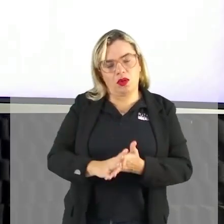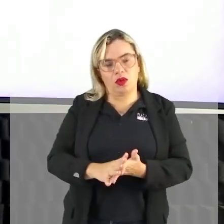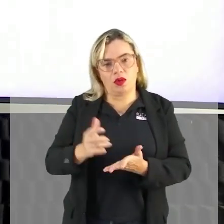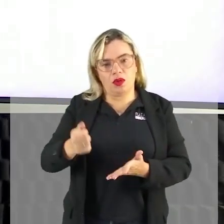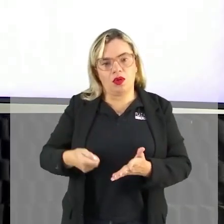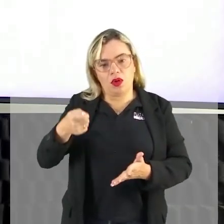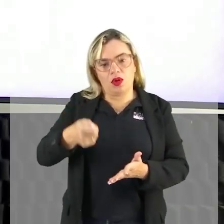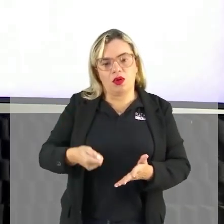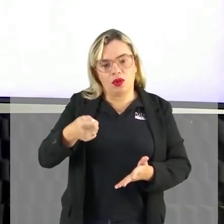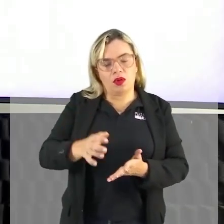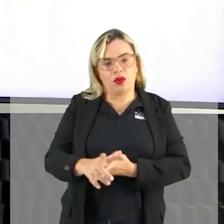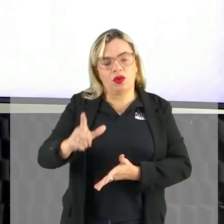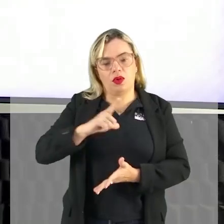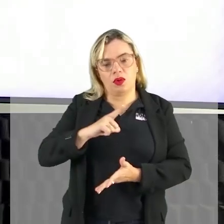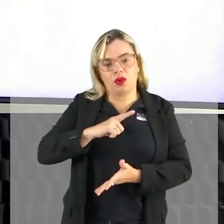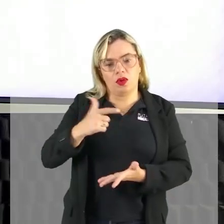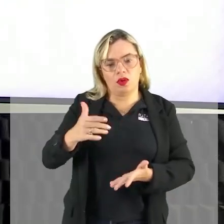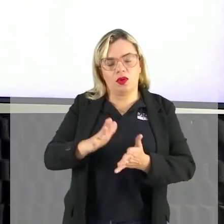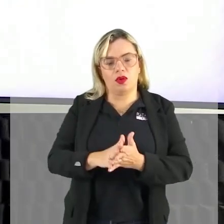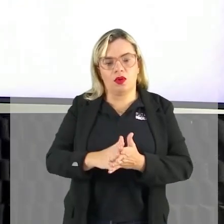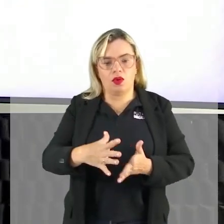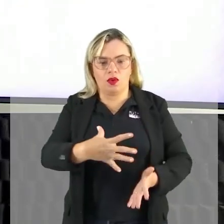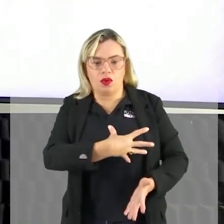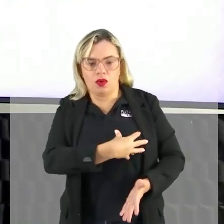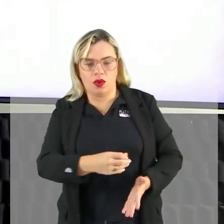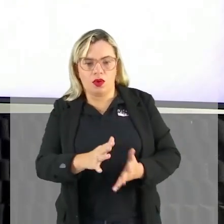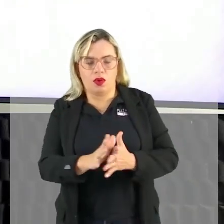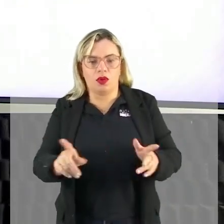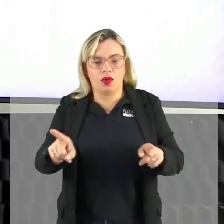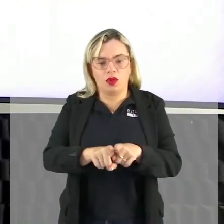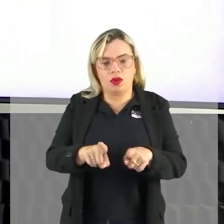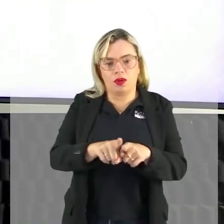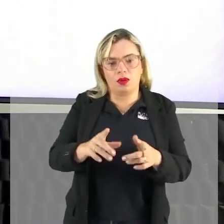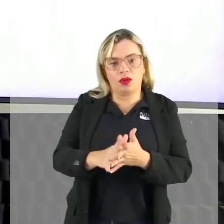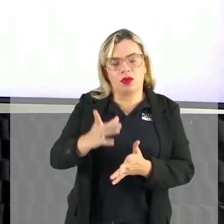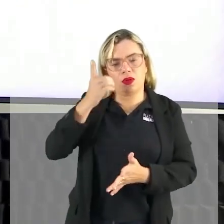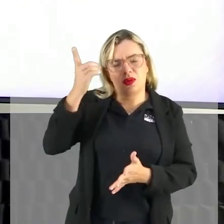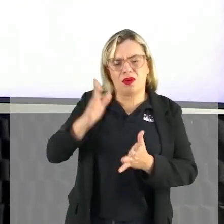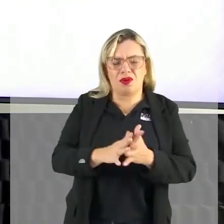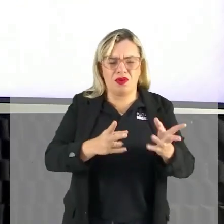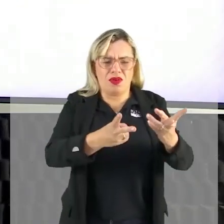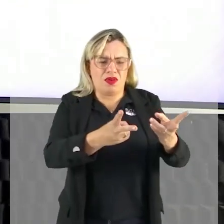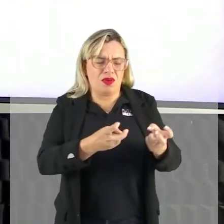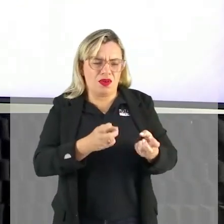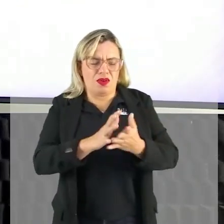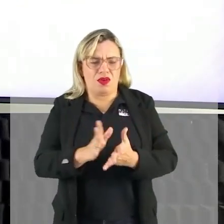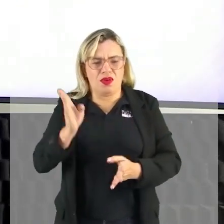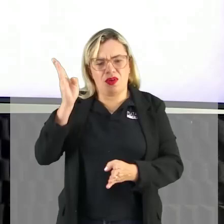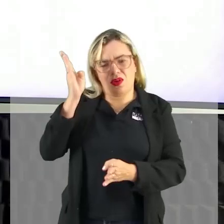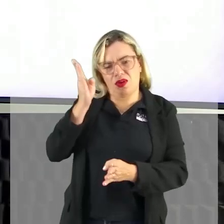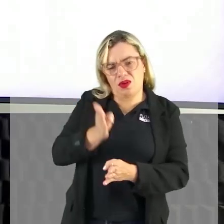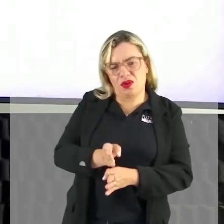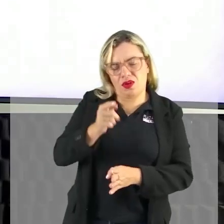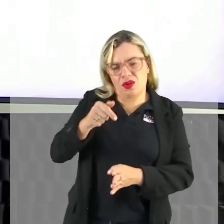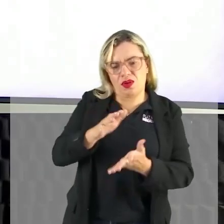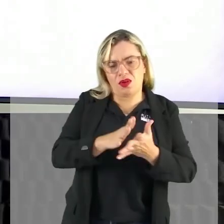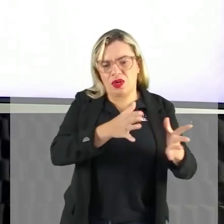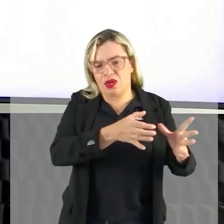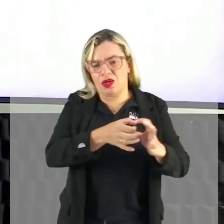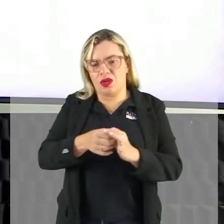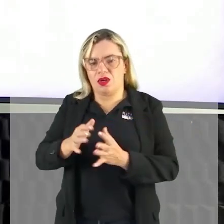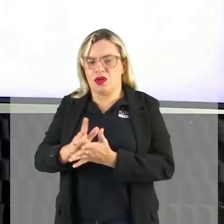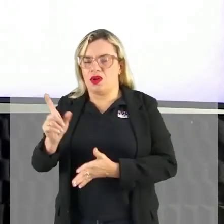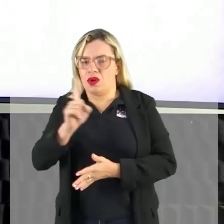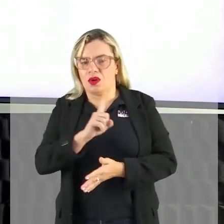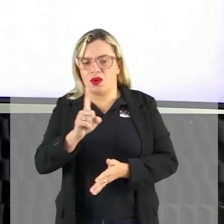obrigatório, necessariamente eles teriam um filho também Down, perceberam, né, descobriram com esse episódio de que não